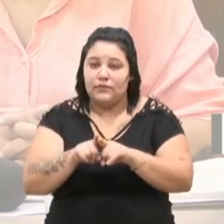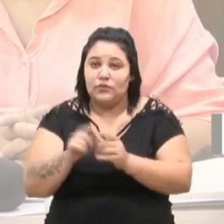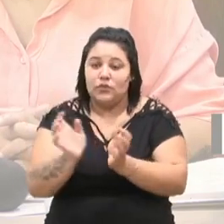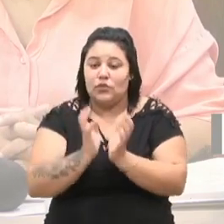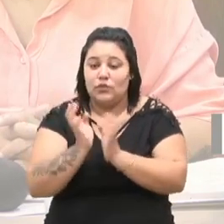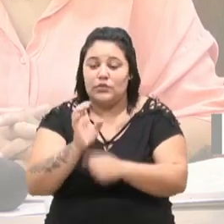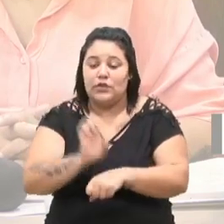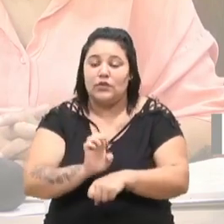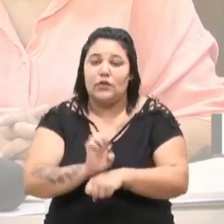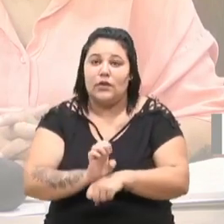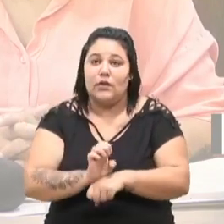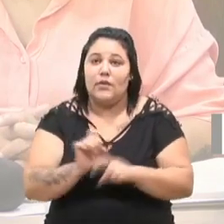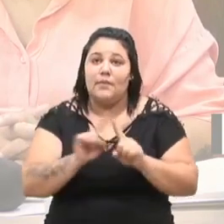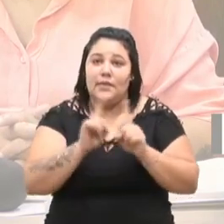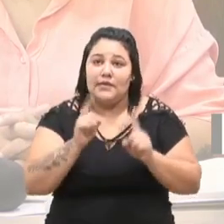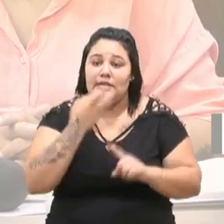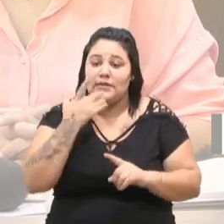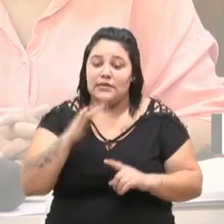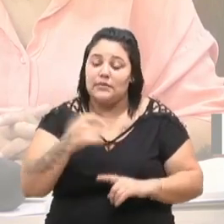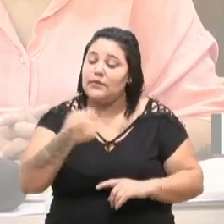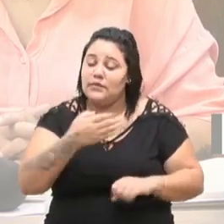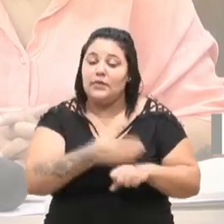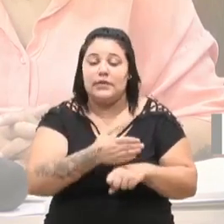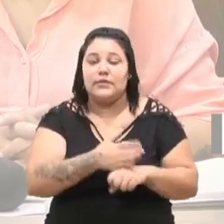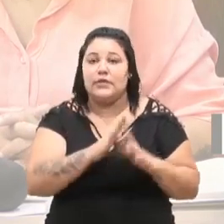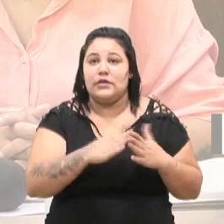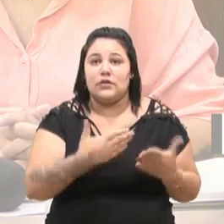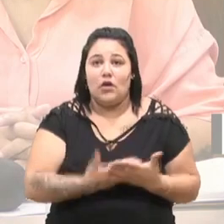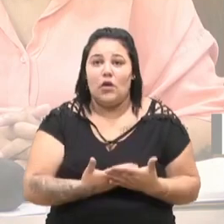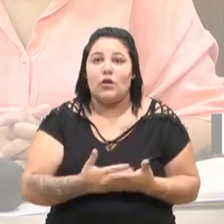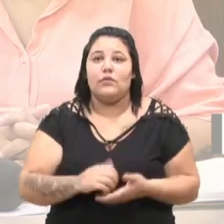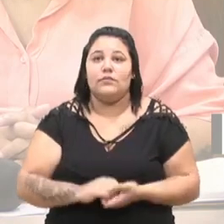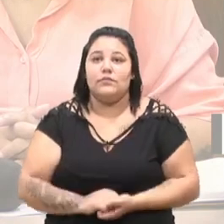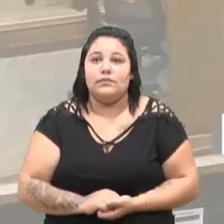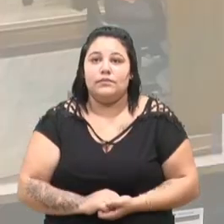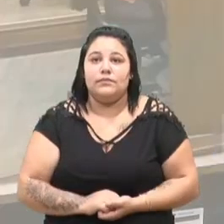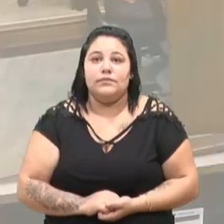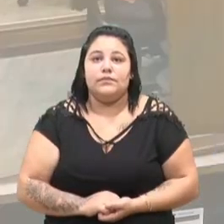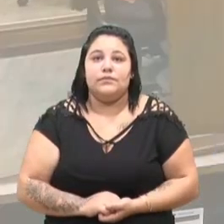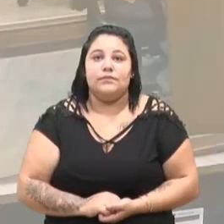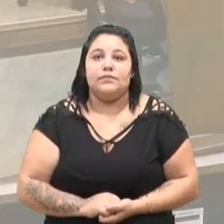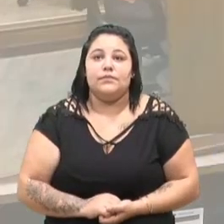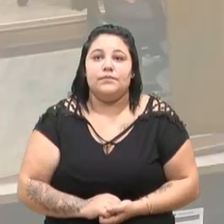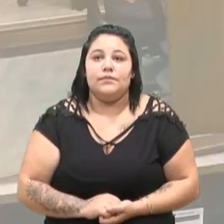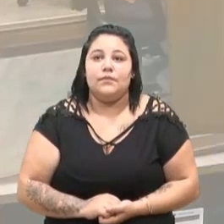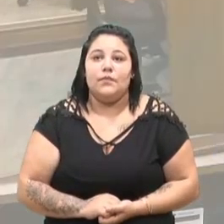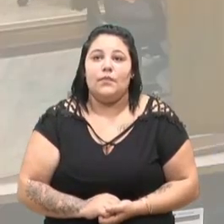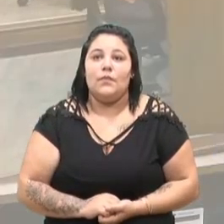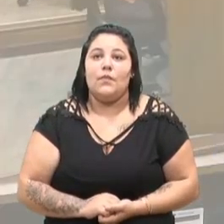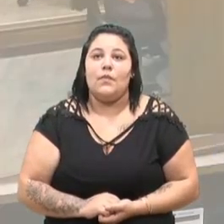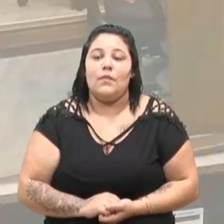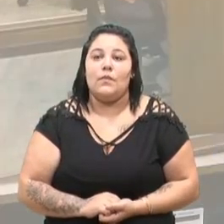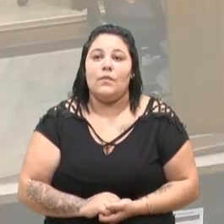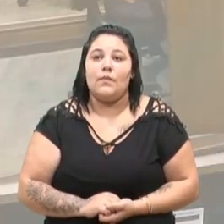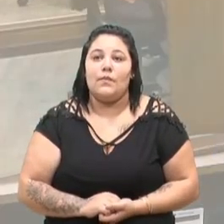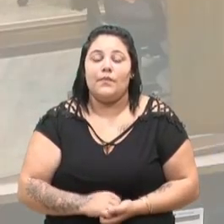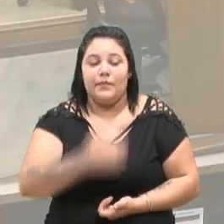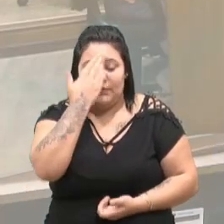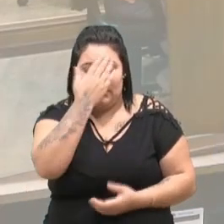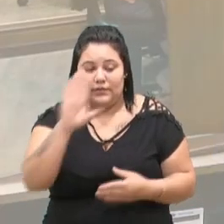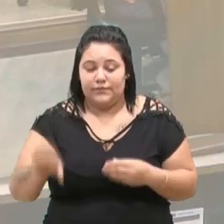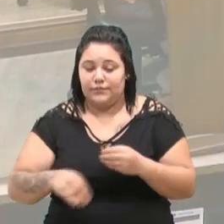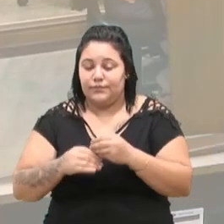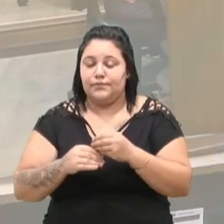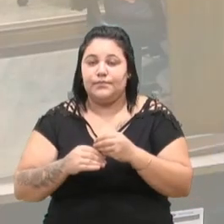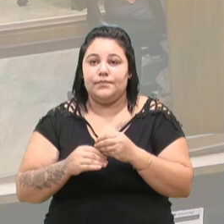para a gurizada ficar sem aula ou ter que estudar muito longe de casa. Desculpe se eu me estendi, mas obrigado, vereador. Sem problemas, obrigado pela contribuição, vereador